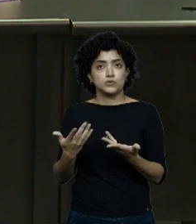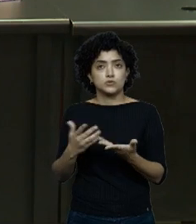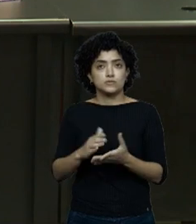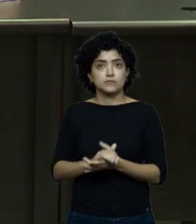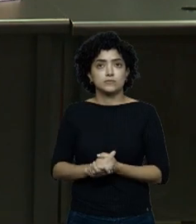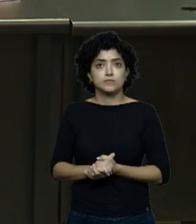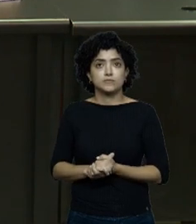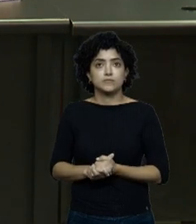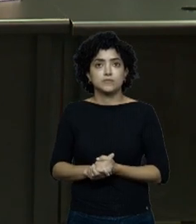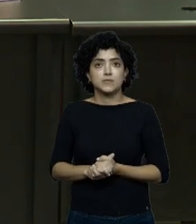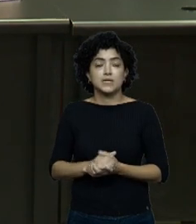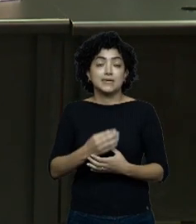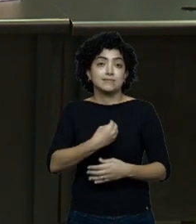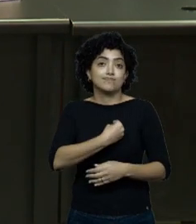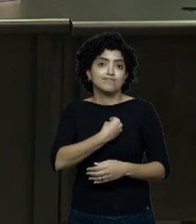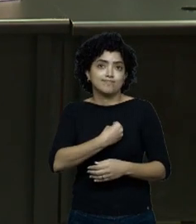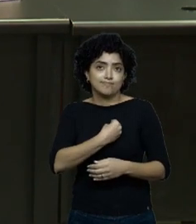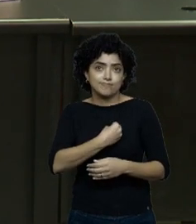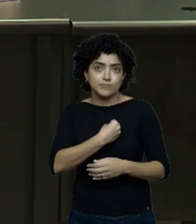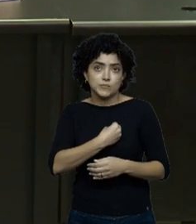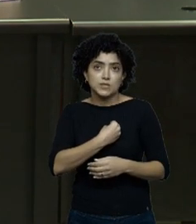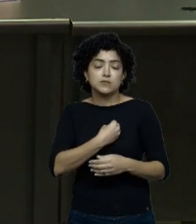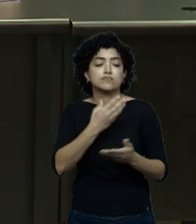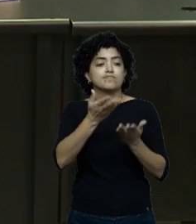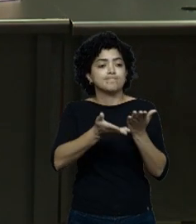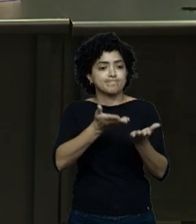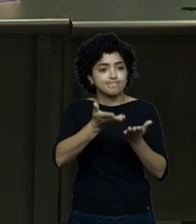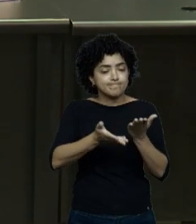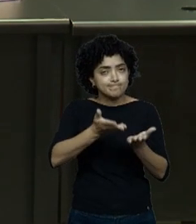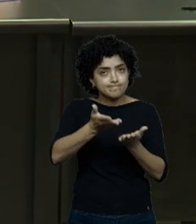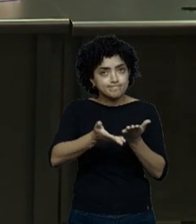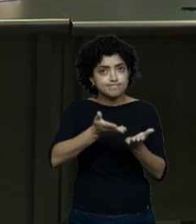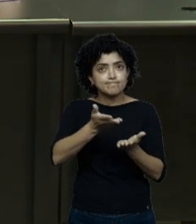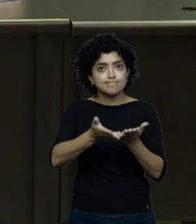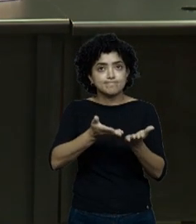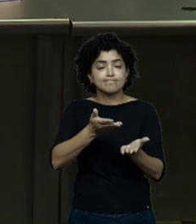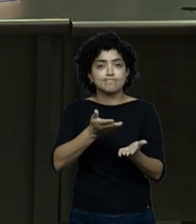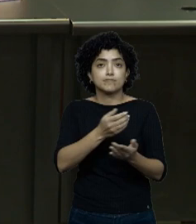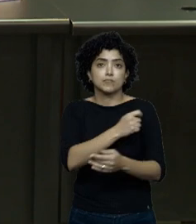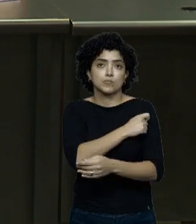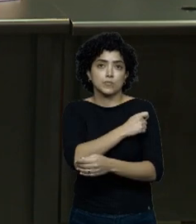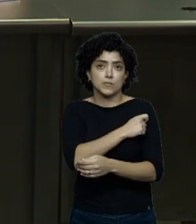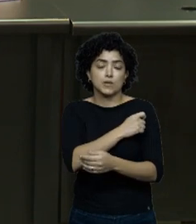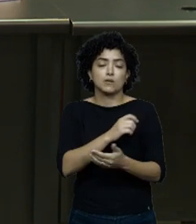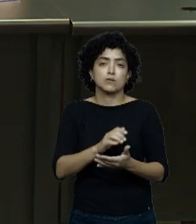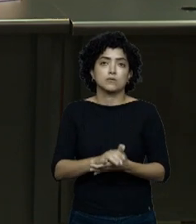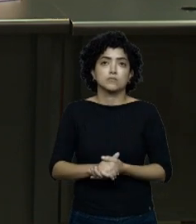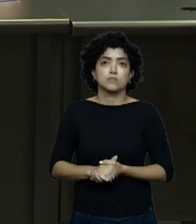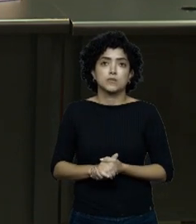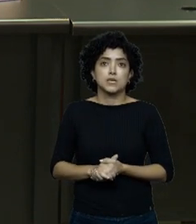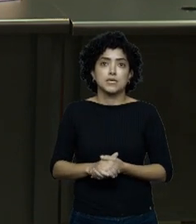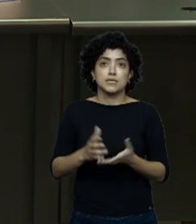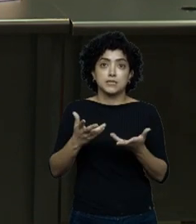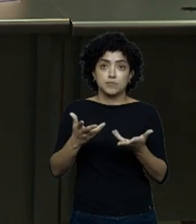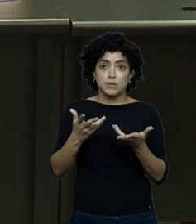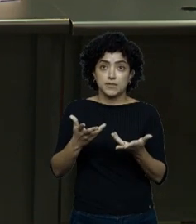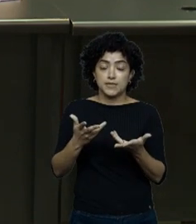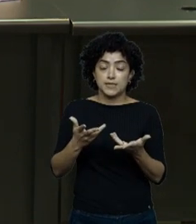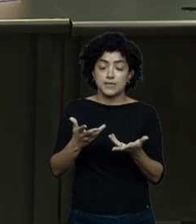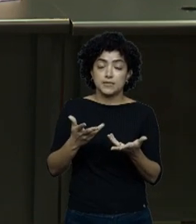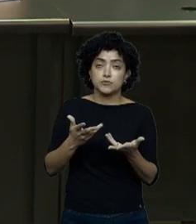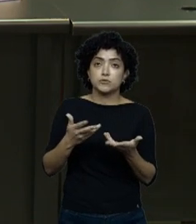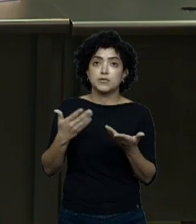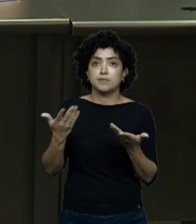na vida das pessoas e na saúde mental e no atendimento obviamente dos nossos alunos e alunas eu queria muito brevemente plataforma